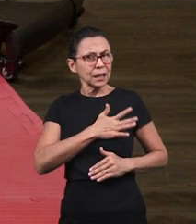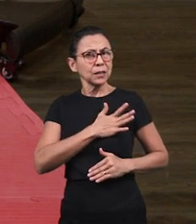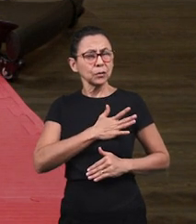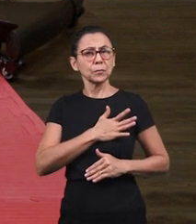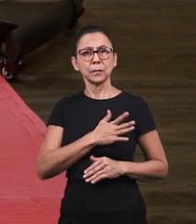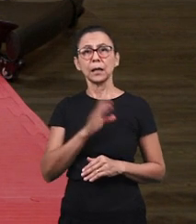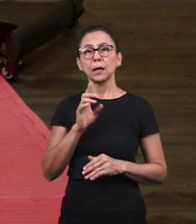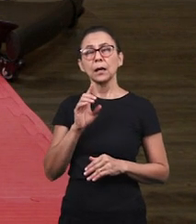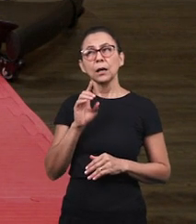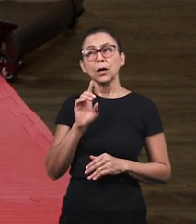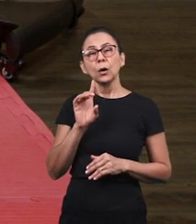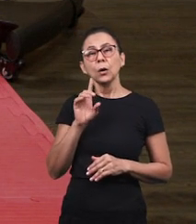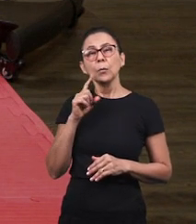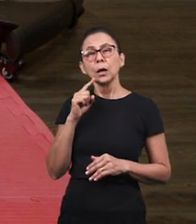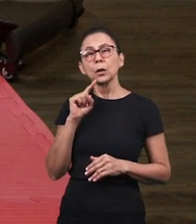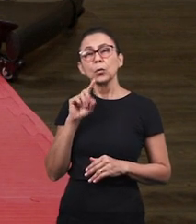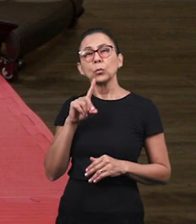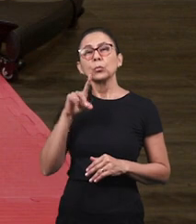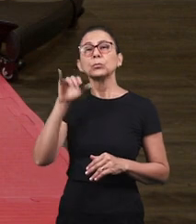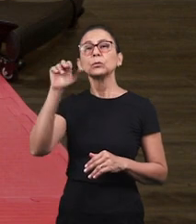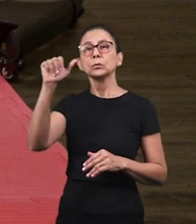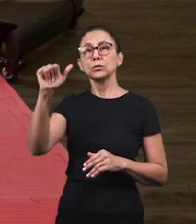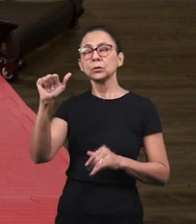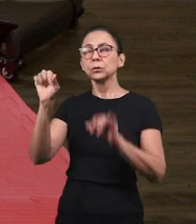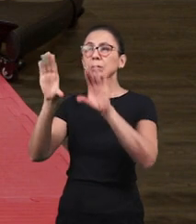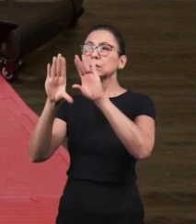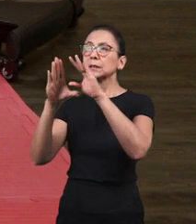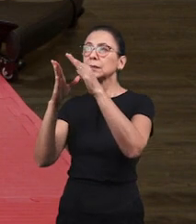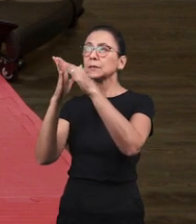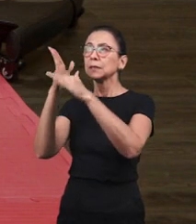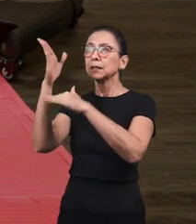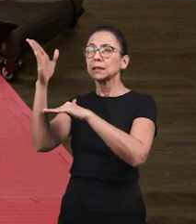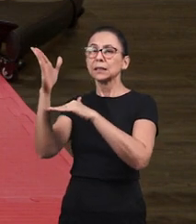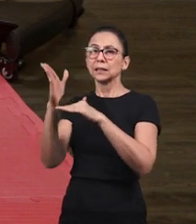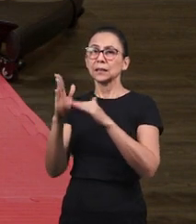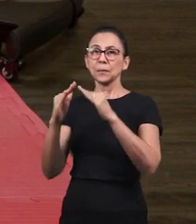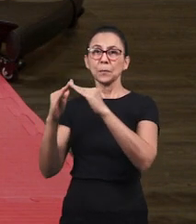para vivermos lá no céu, para sempre com Jesus.